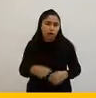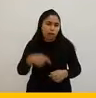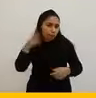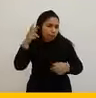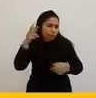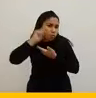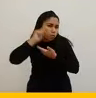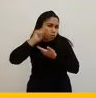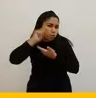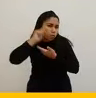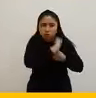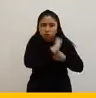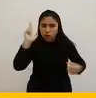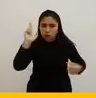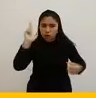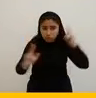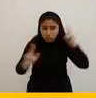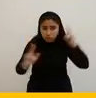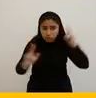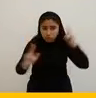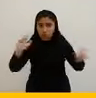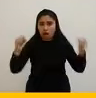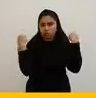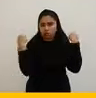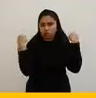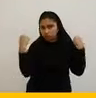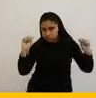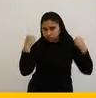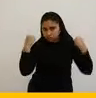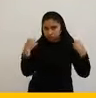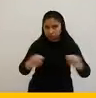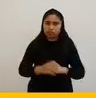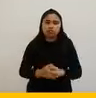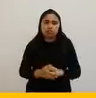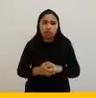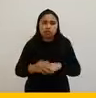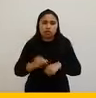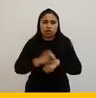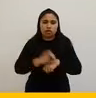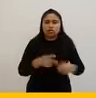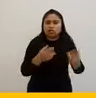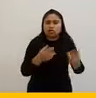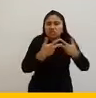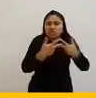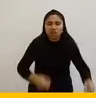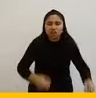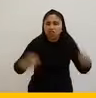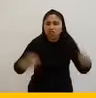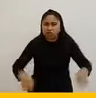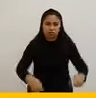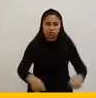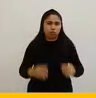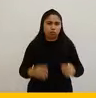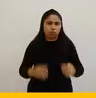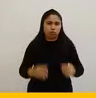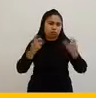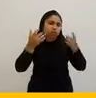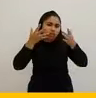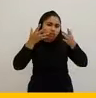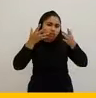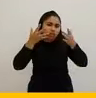barbearias, salão de beleza, academias, centros de ginástica, clubes,